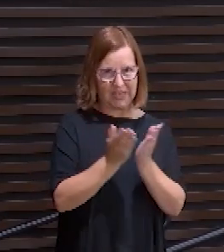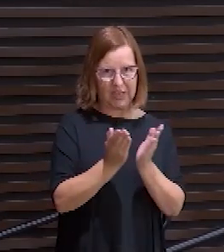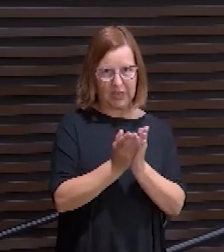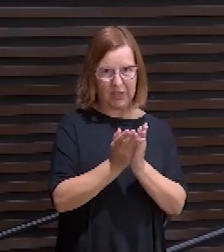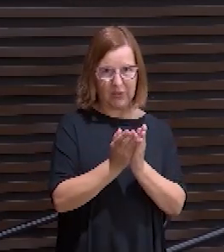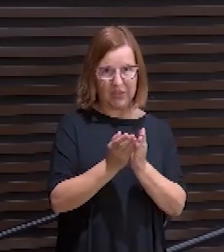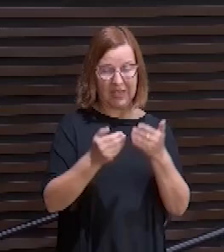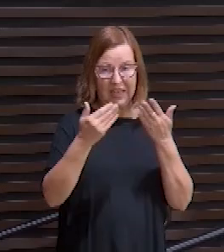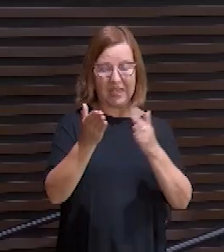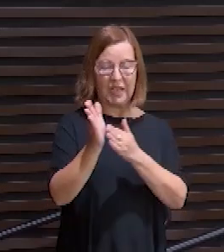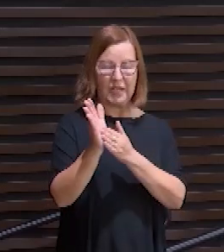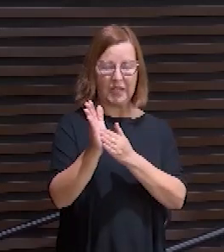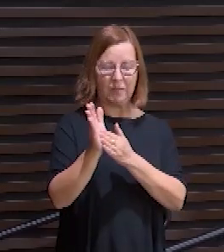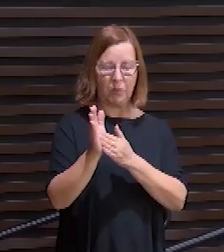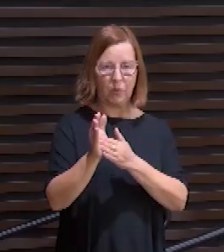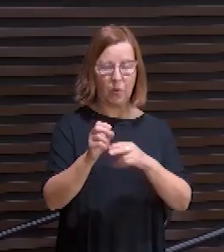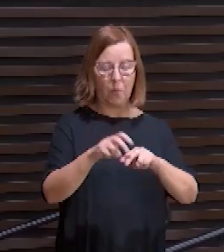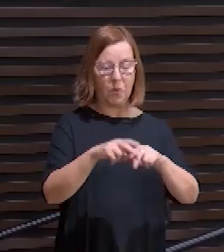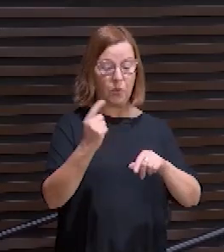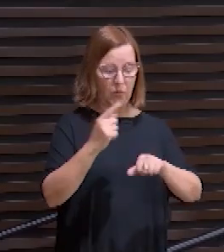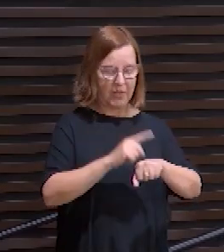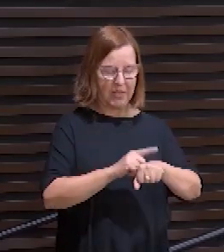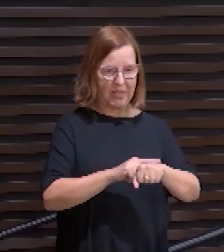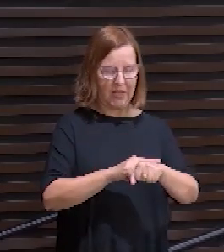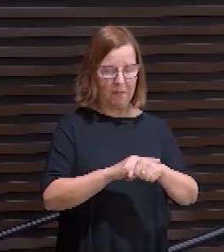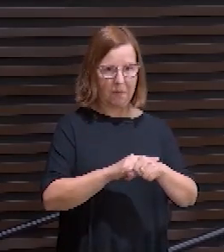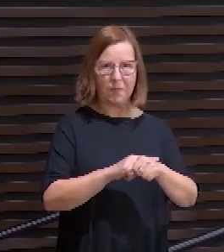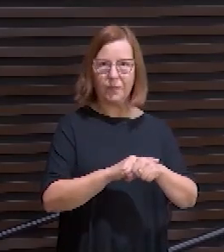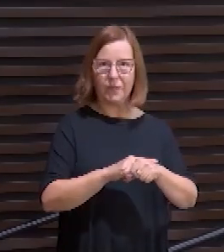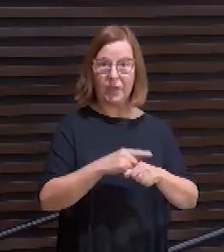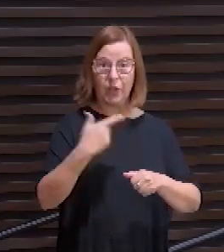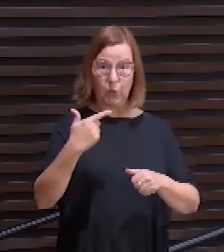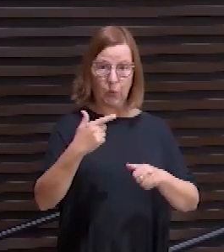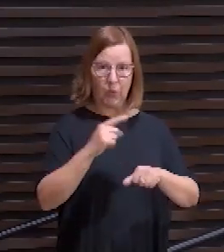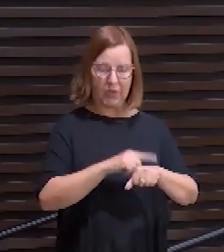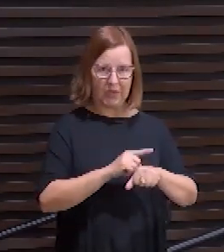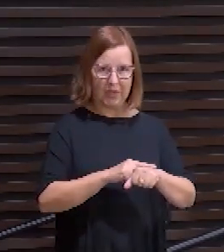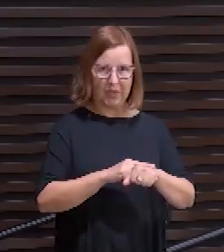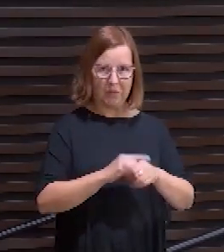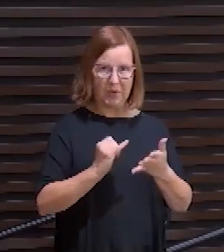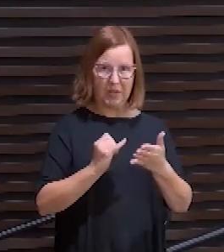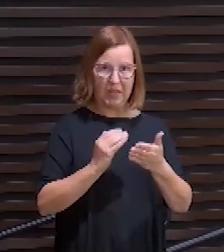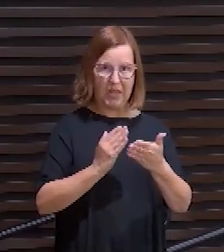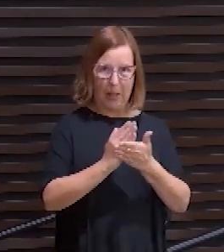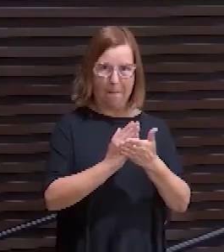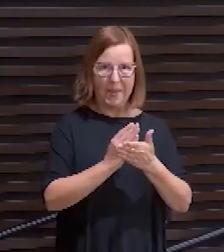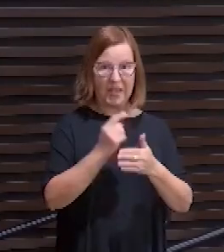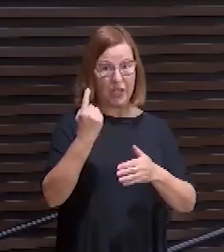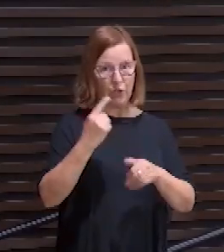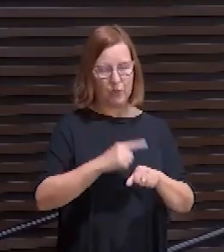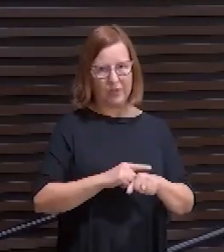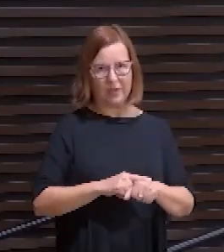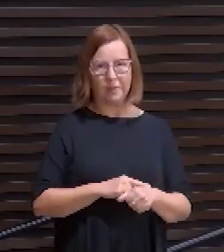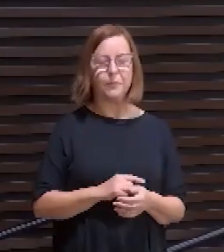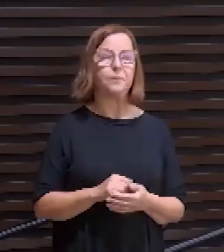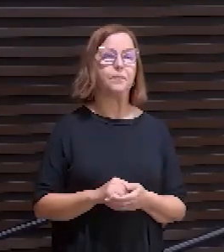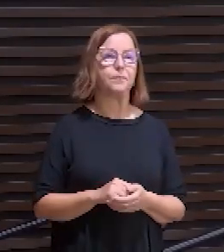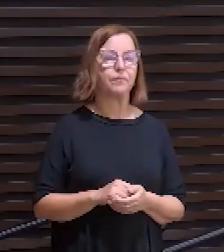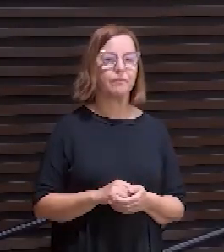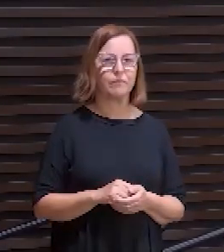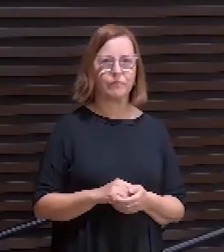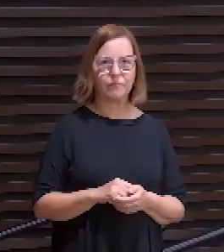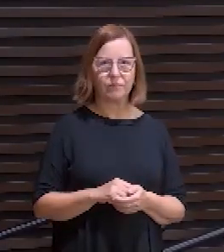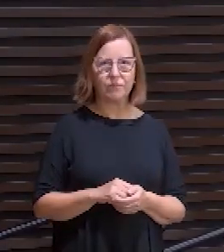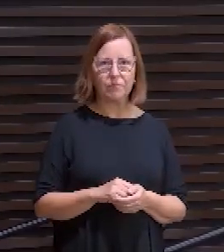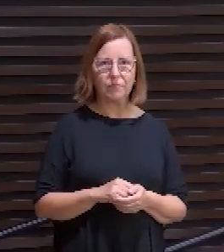1 tempo. Mais um verso difícil, né? Aqui eu quero destacar 4 coisas aqui, desse verso